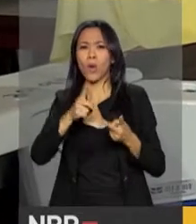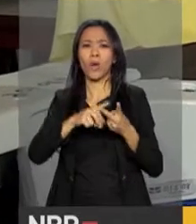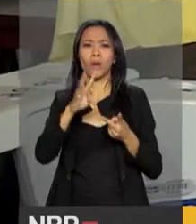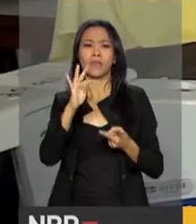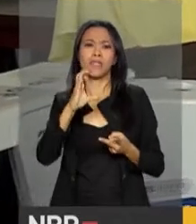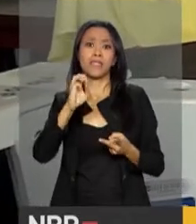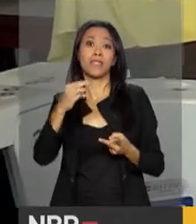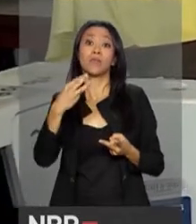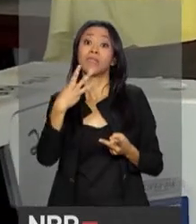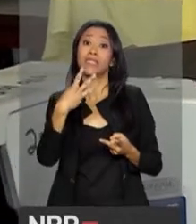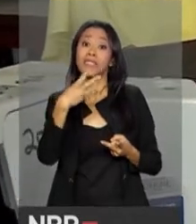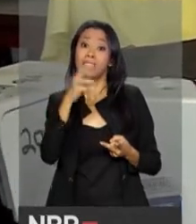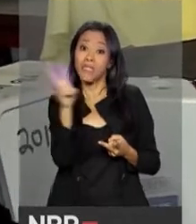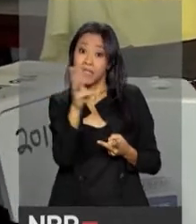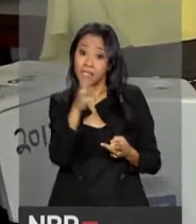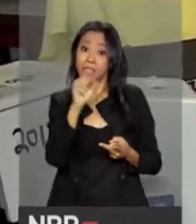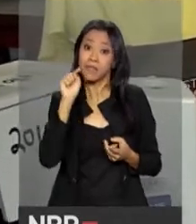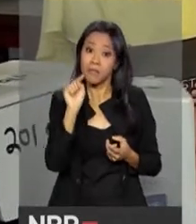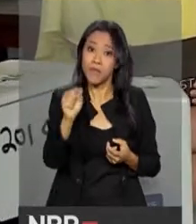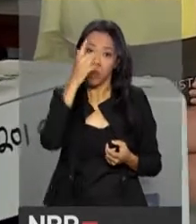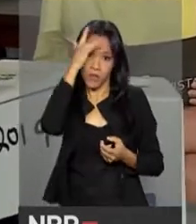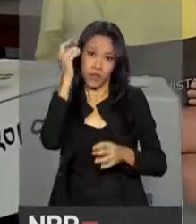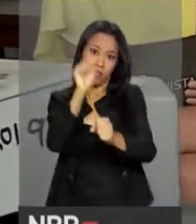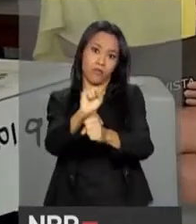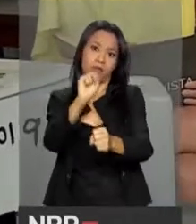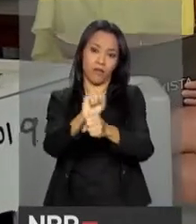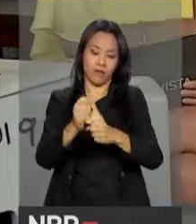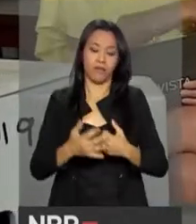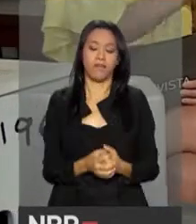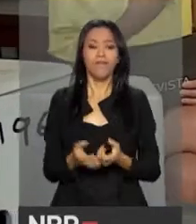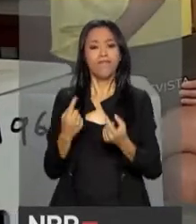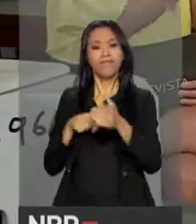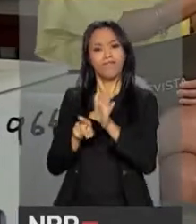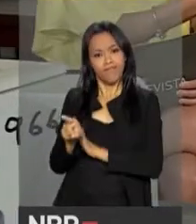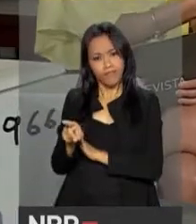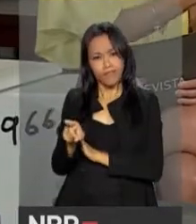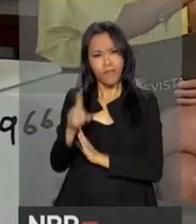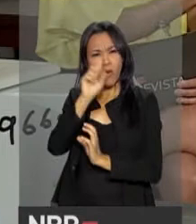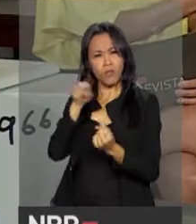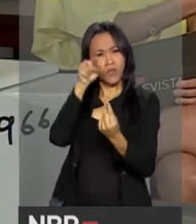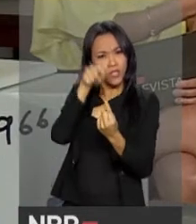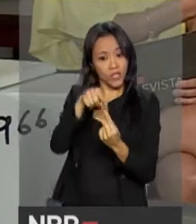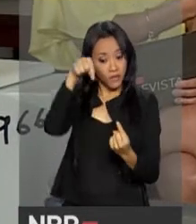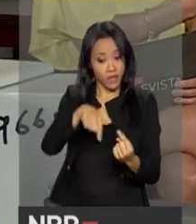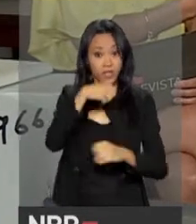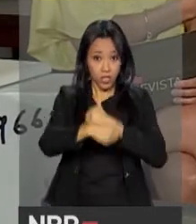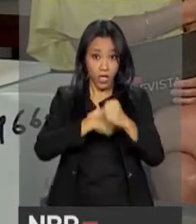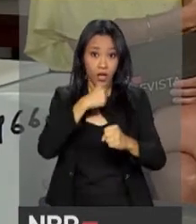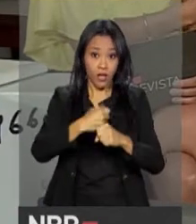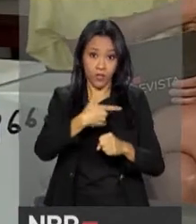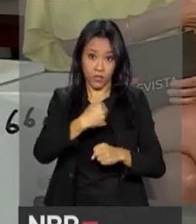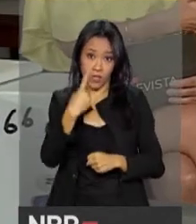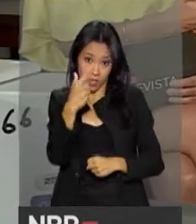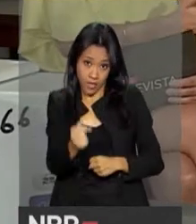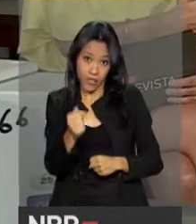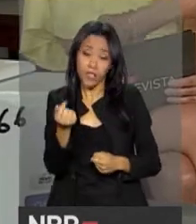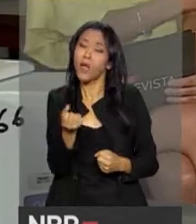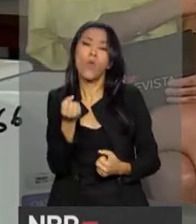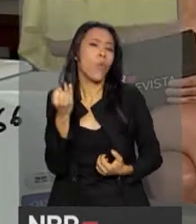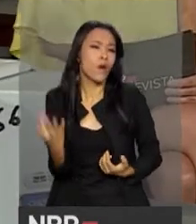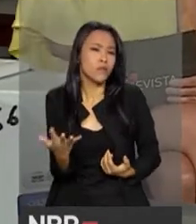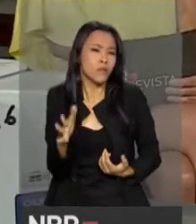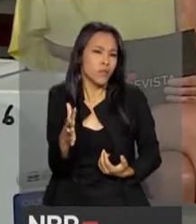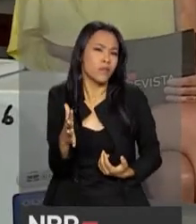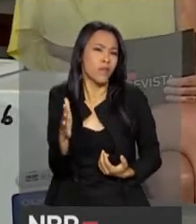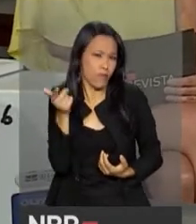33 mil pessoas aguardando um transplante ea meta deste ano de 2017 a chegar quanto